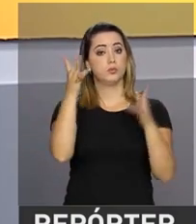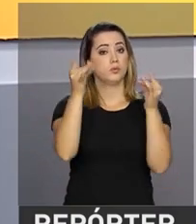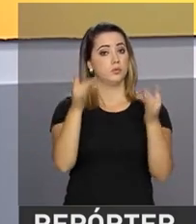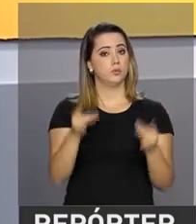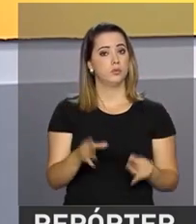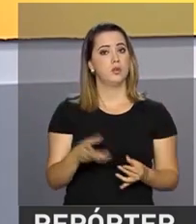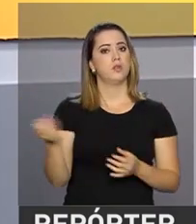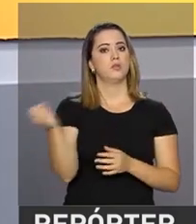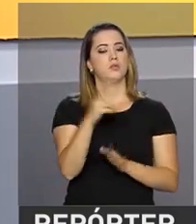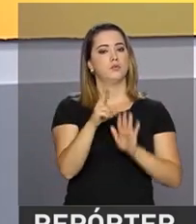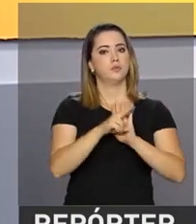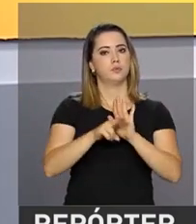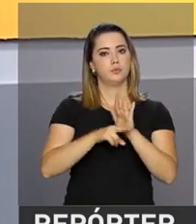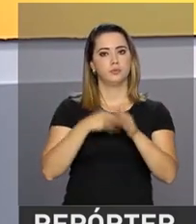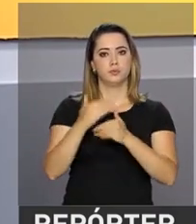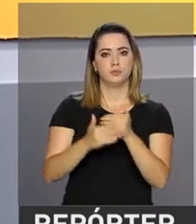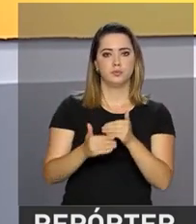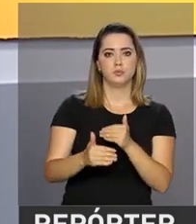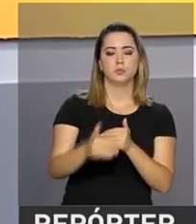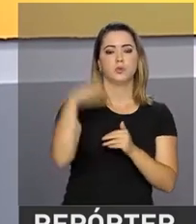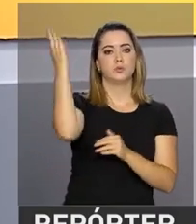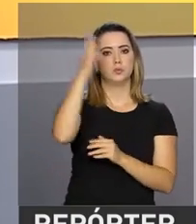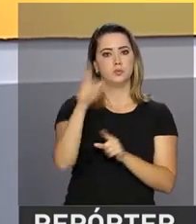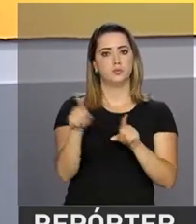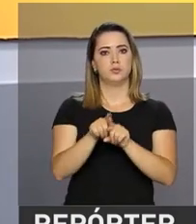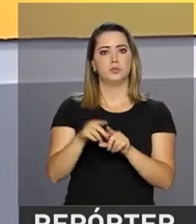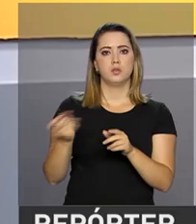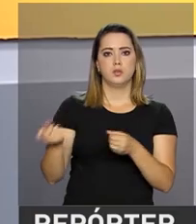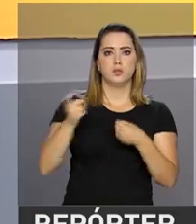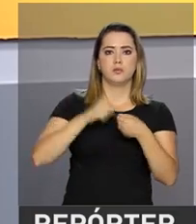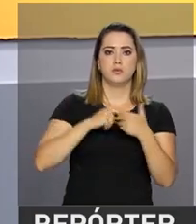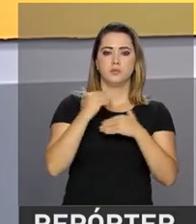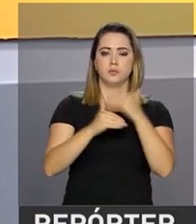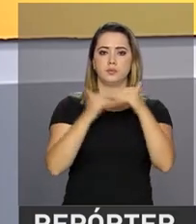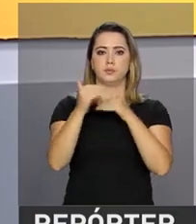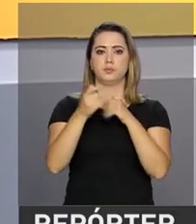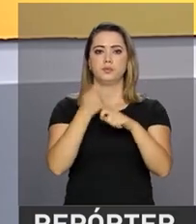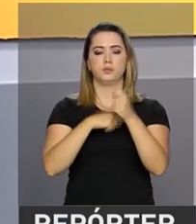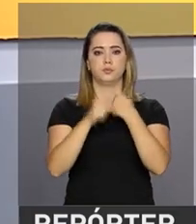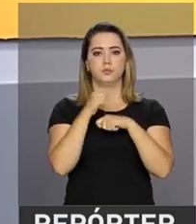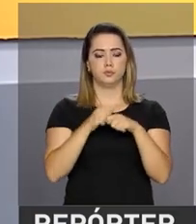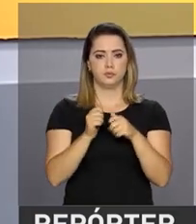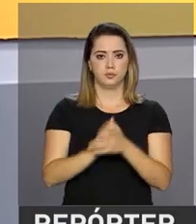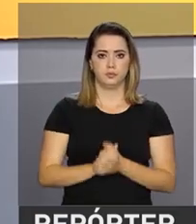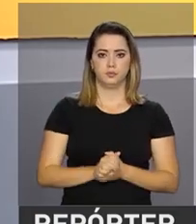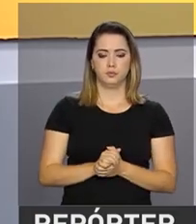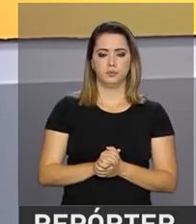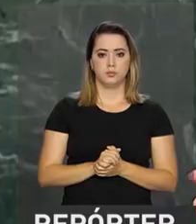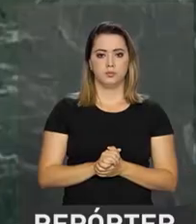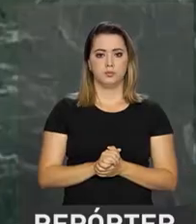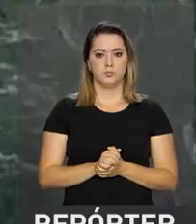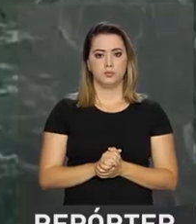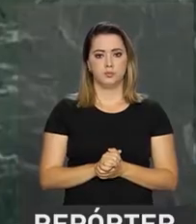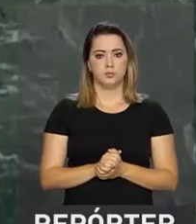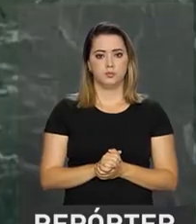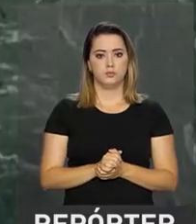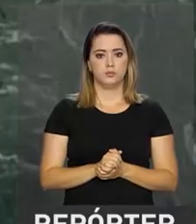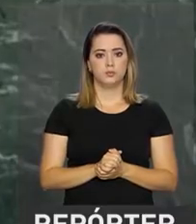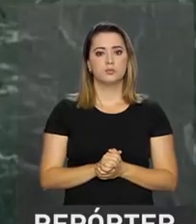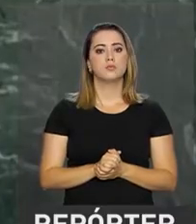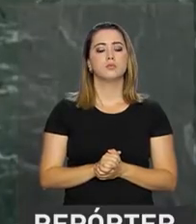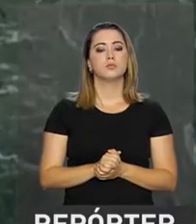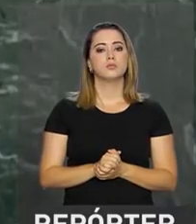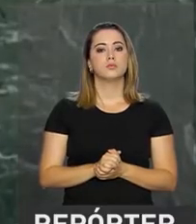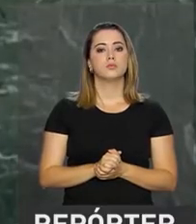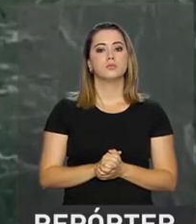Temer destacou as reformas em andamento no Brasil e a retomada do crescimento da economia. O